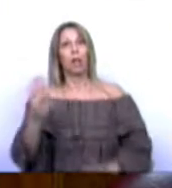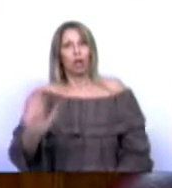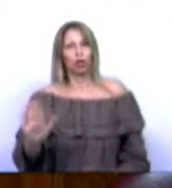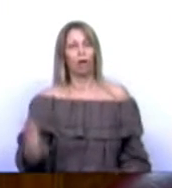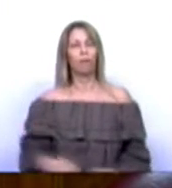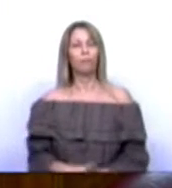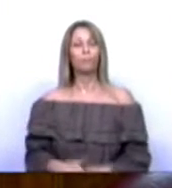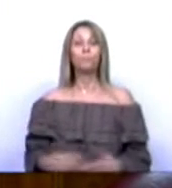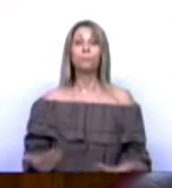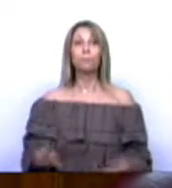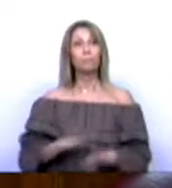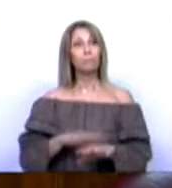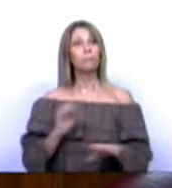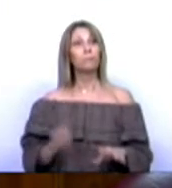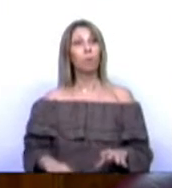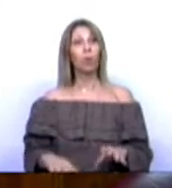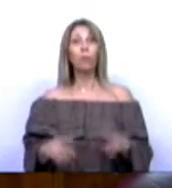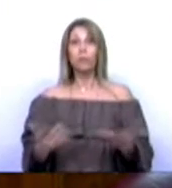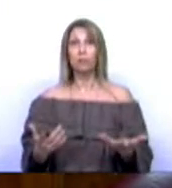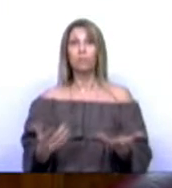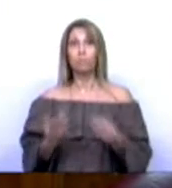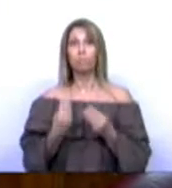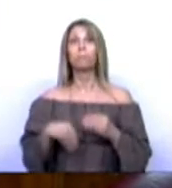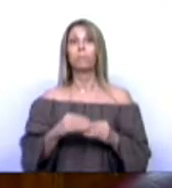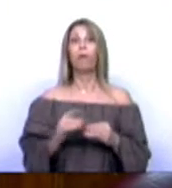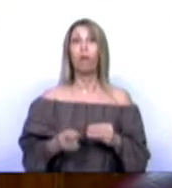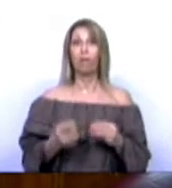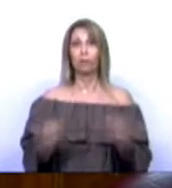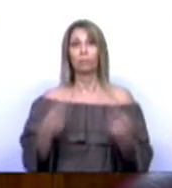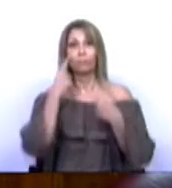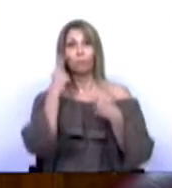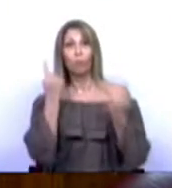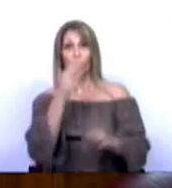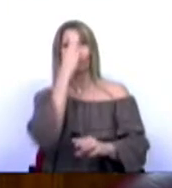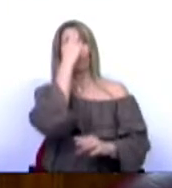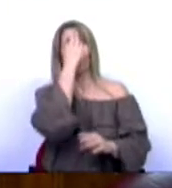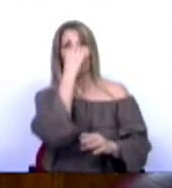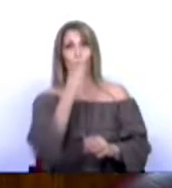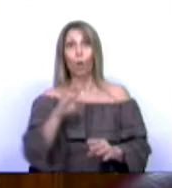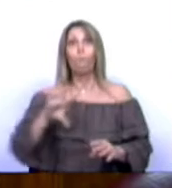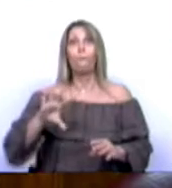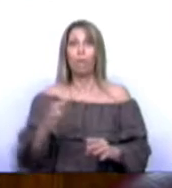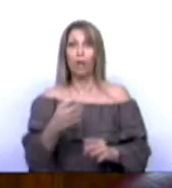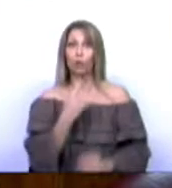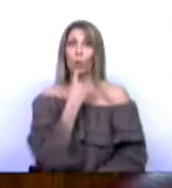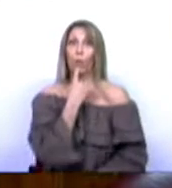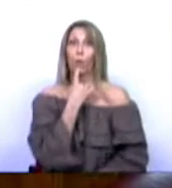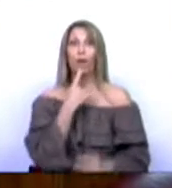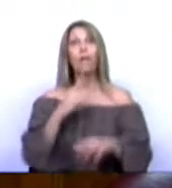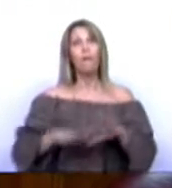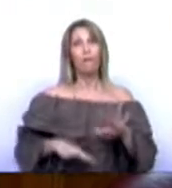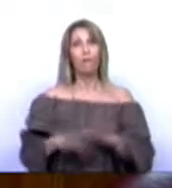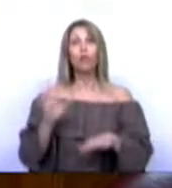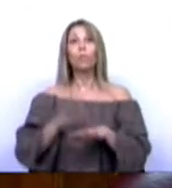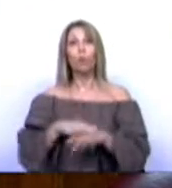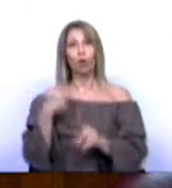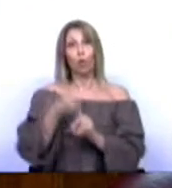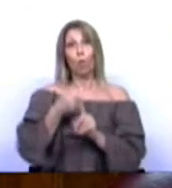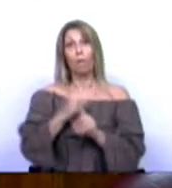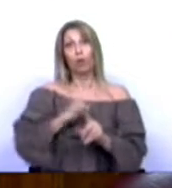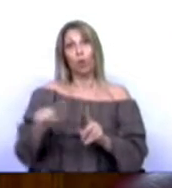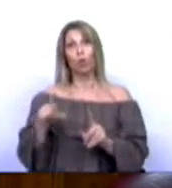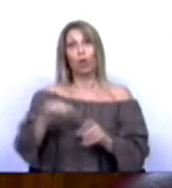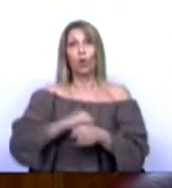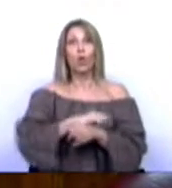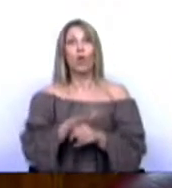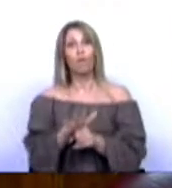isso que a isto se soma naturalmente o esforço que o país teve que fazer para combater a pandemia de Covid-19 e é óbvio que